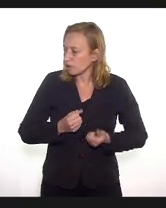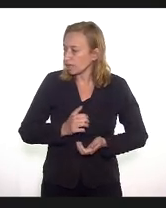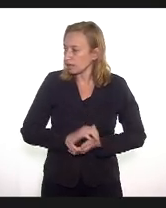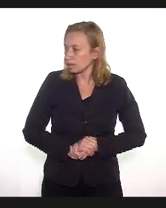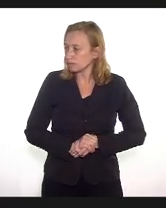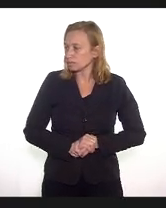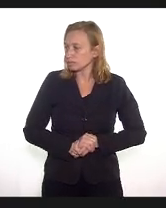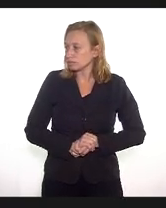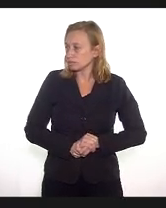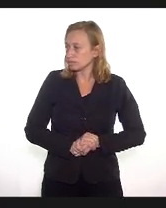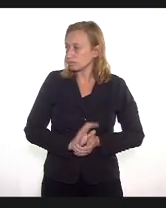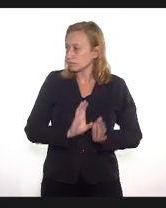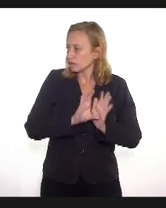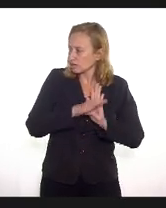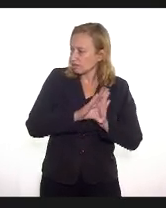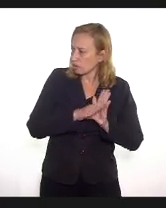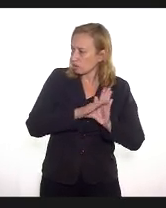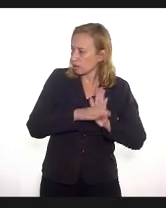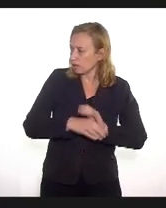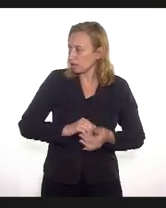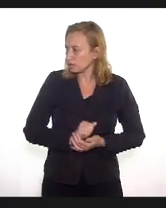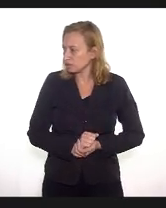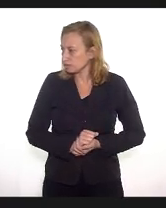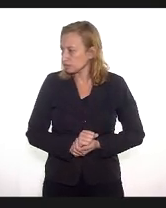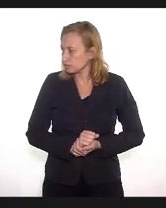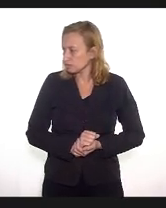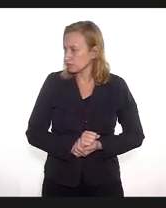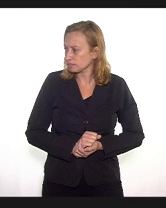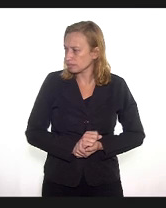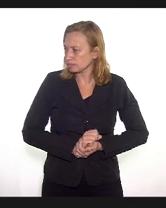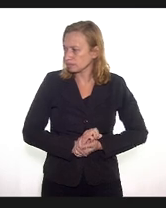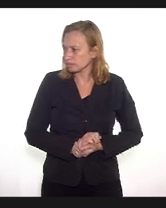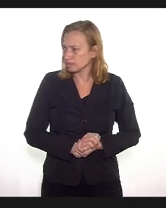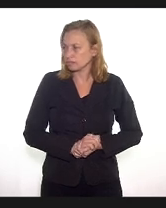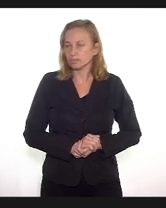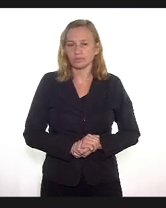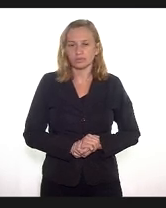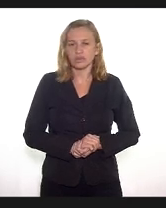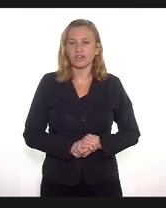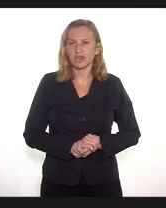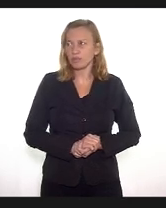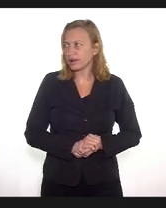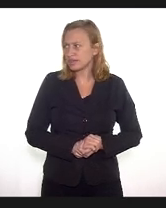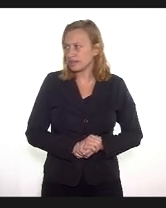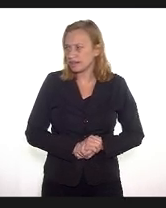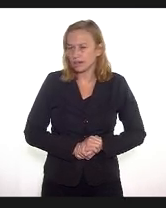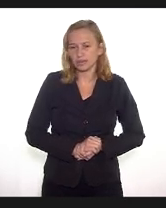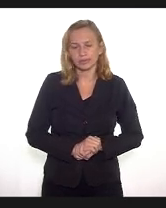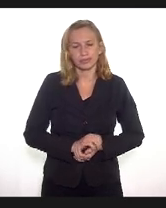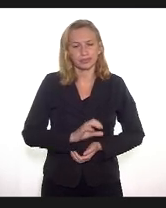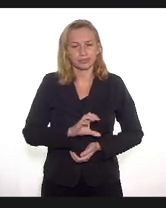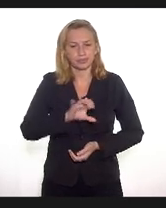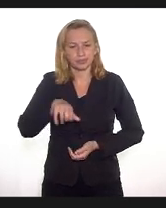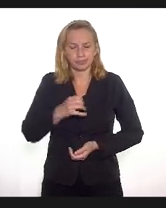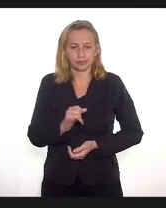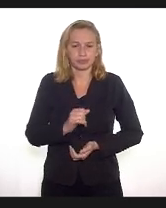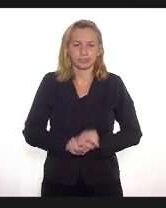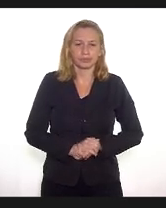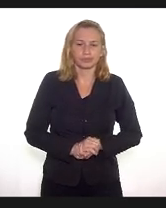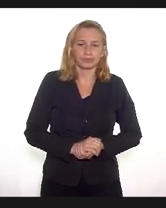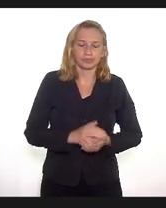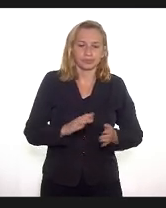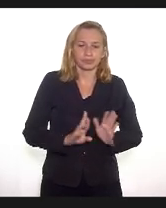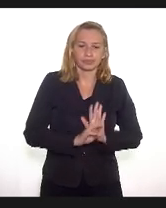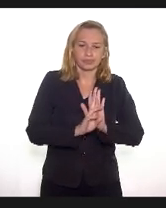conselhos, dos colegiados existentes na gestão do CEDES, com uma efetiva representação